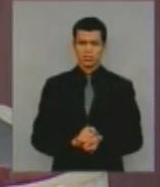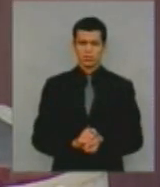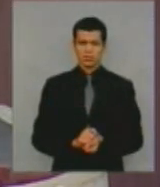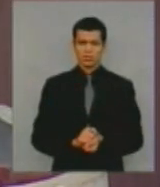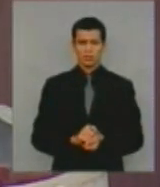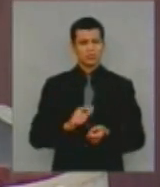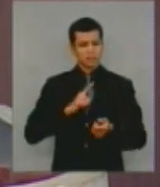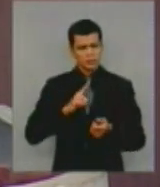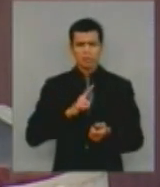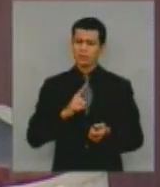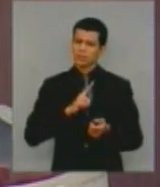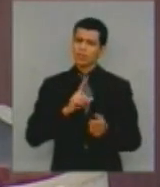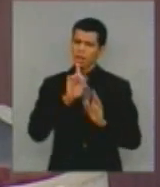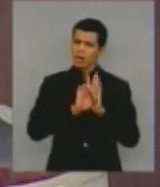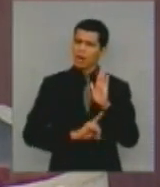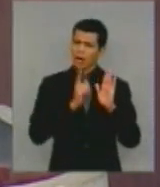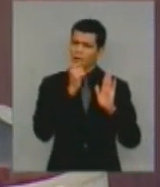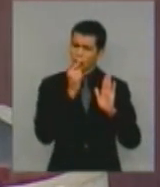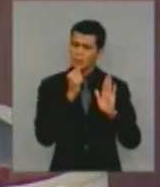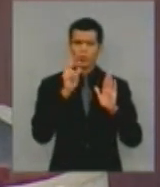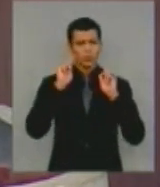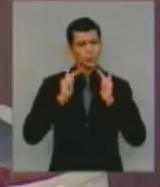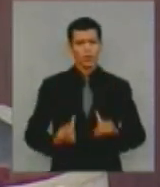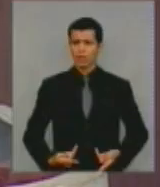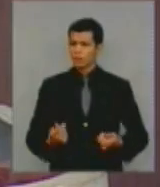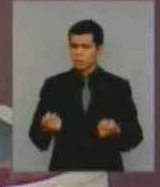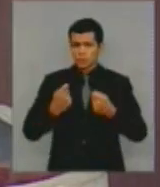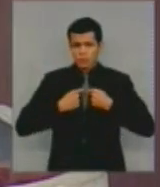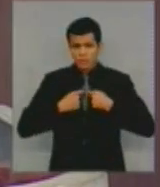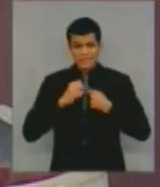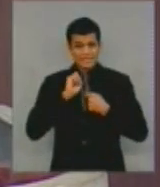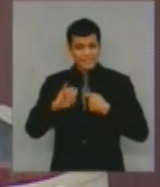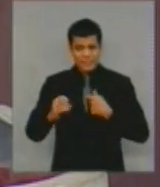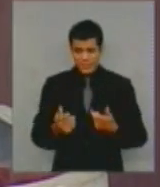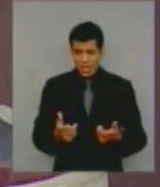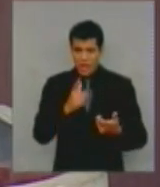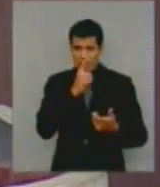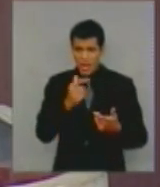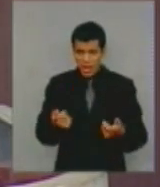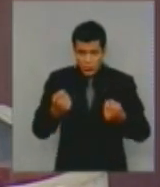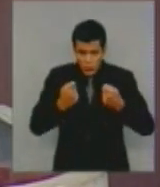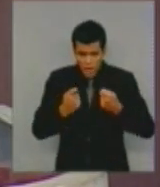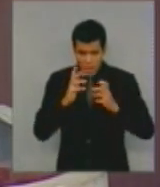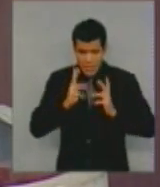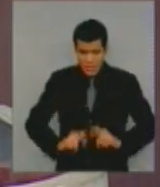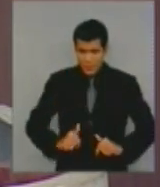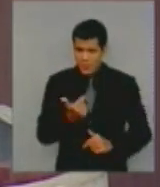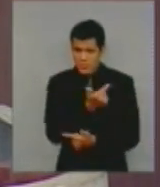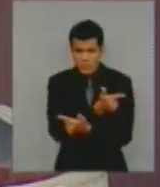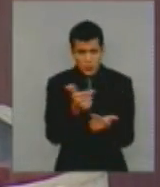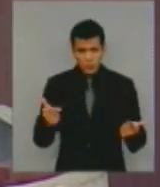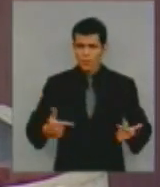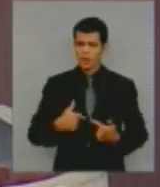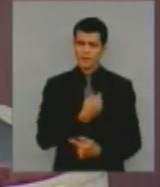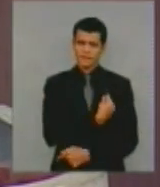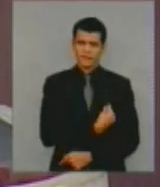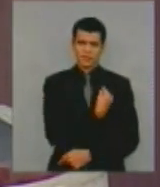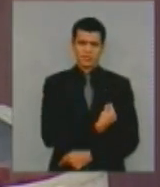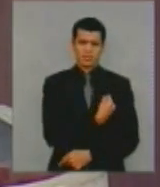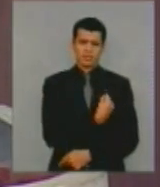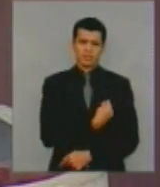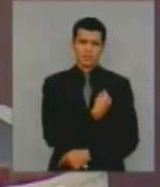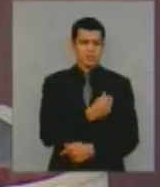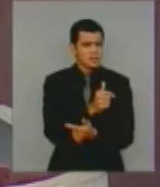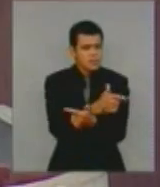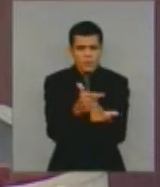consagra o direito à água potável como um direito humano, porque sem água potável não há vida, não há condições de